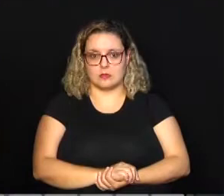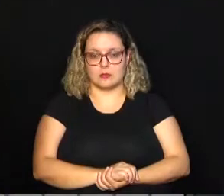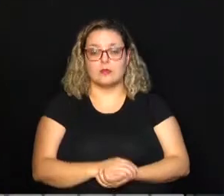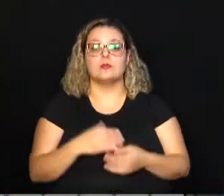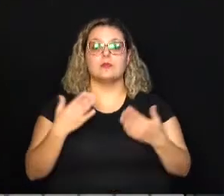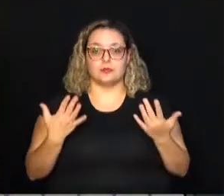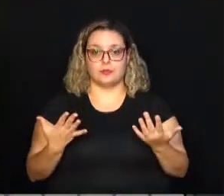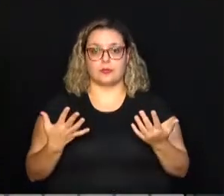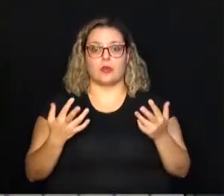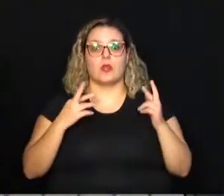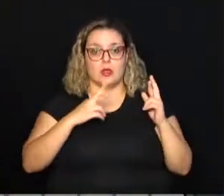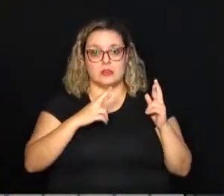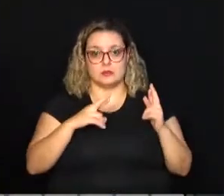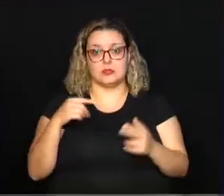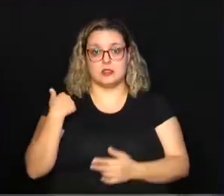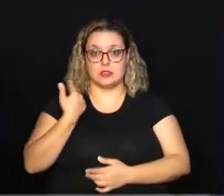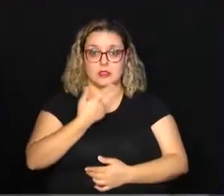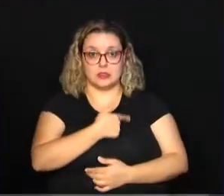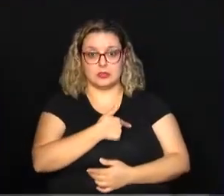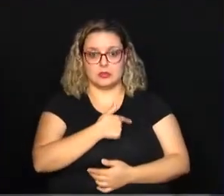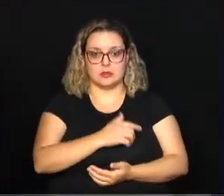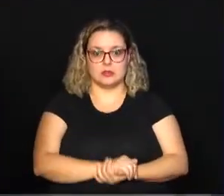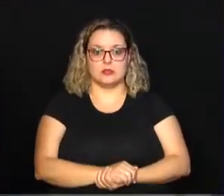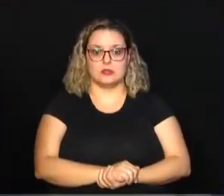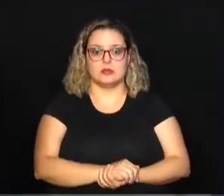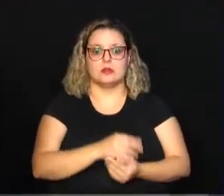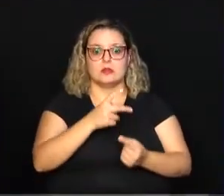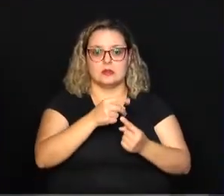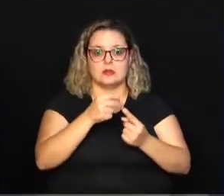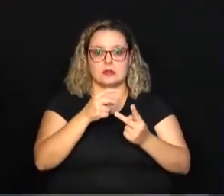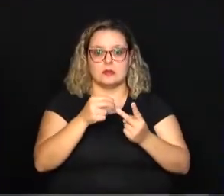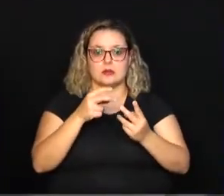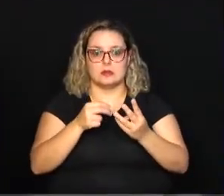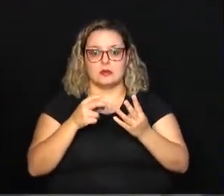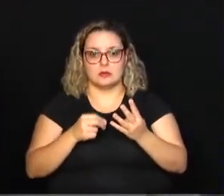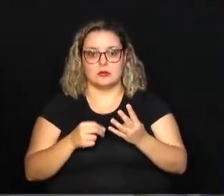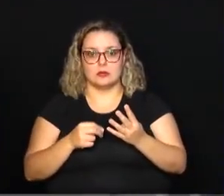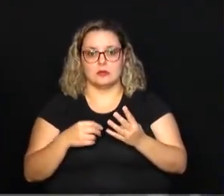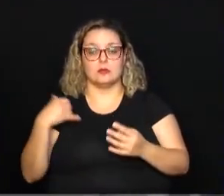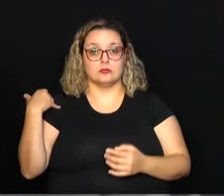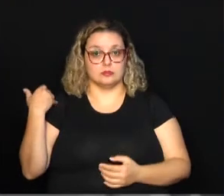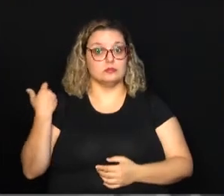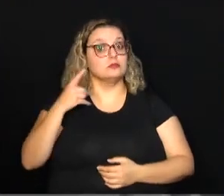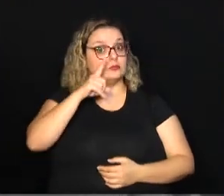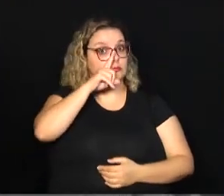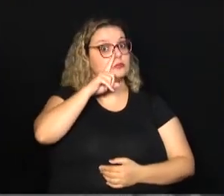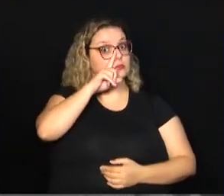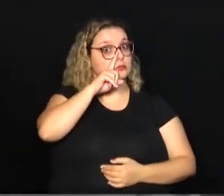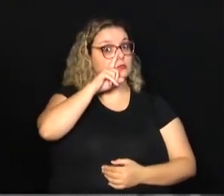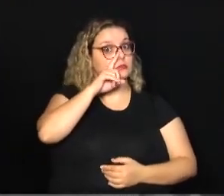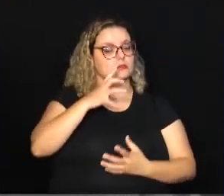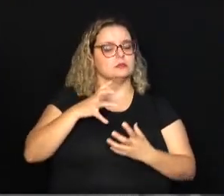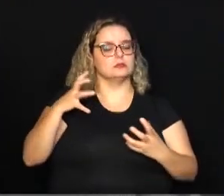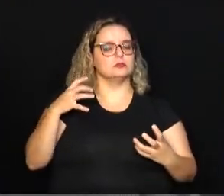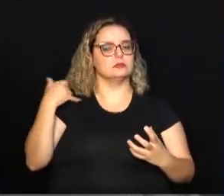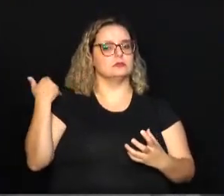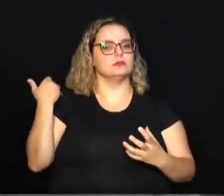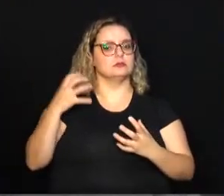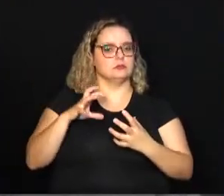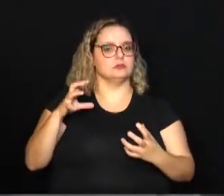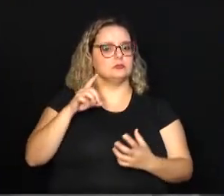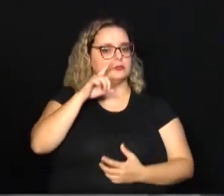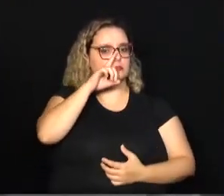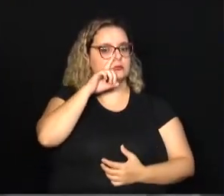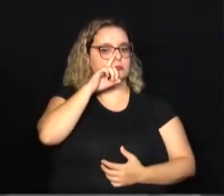a expectativa nossa é que, vacinando a população de maior risco, até então conhecida, que